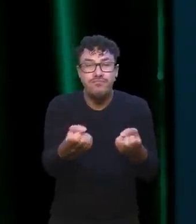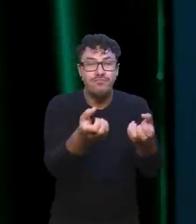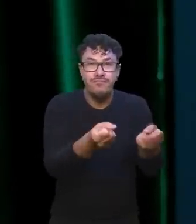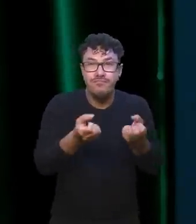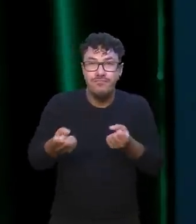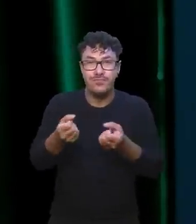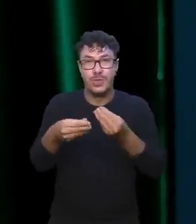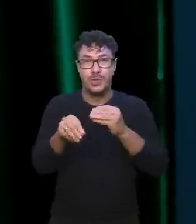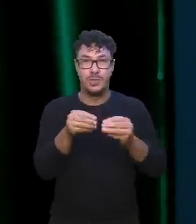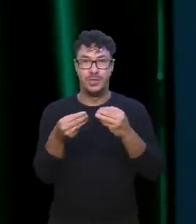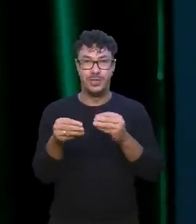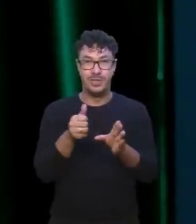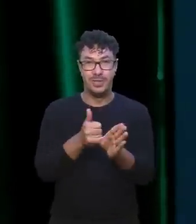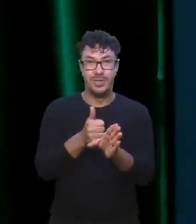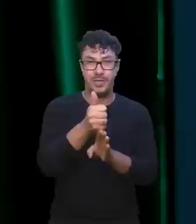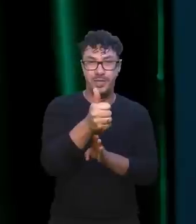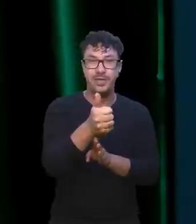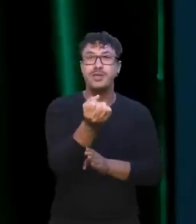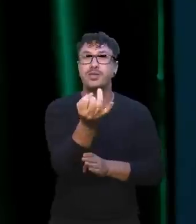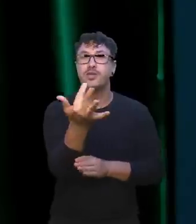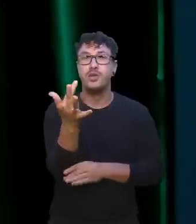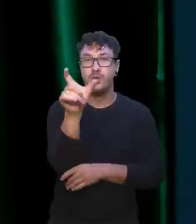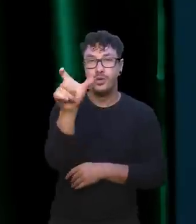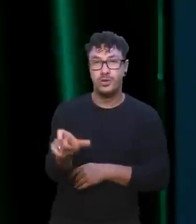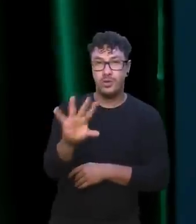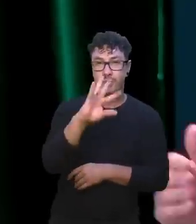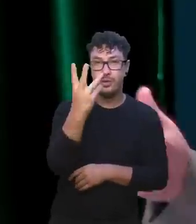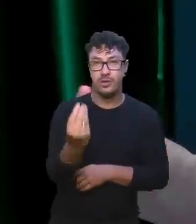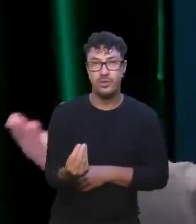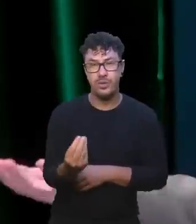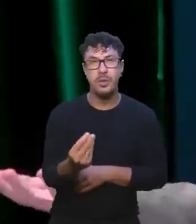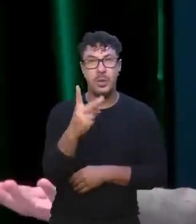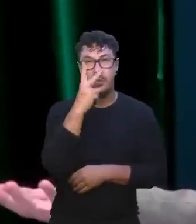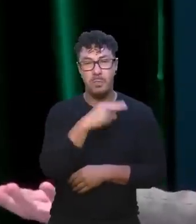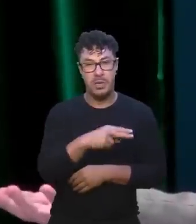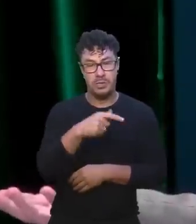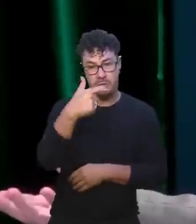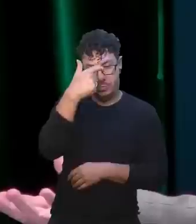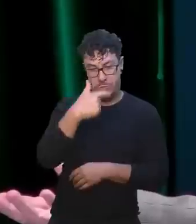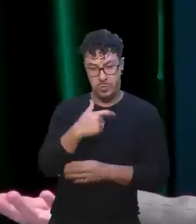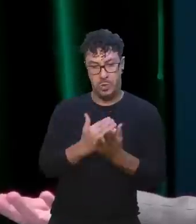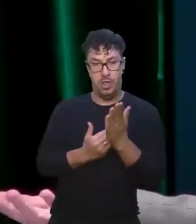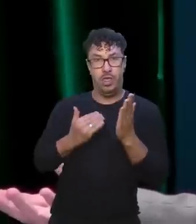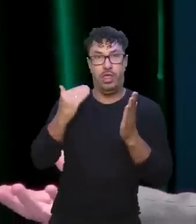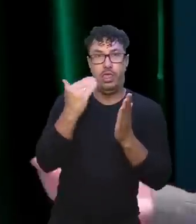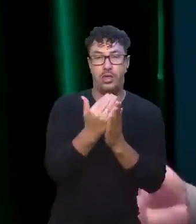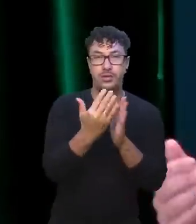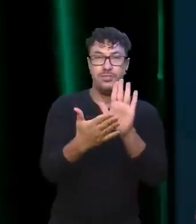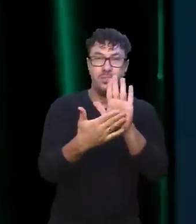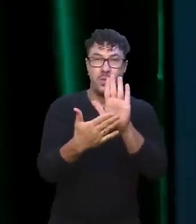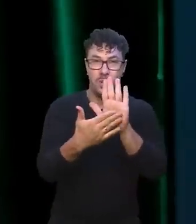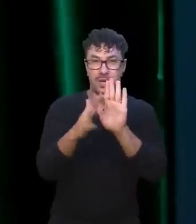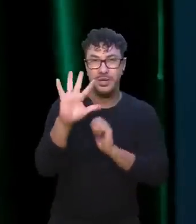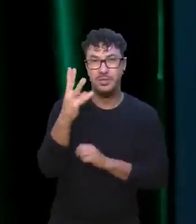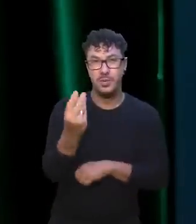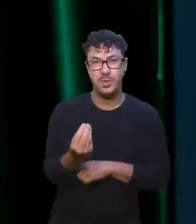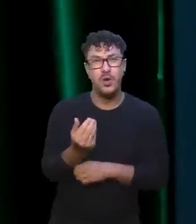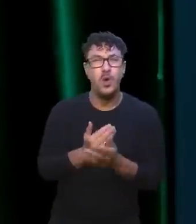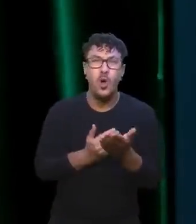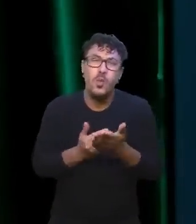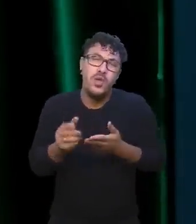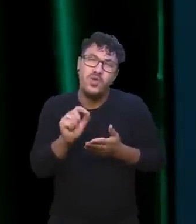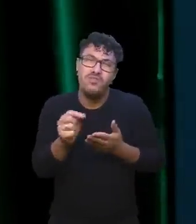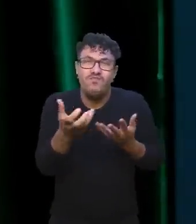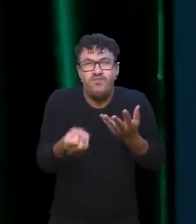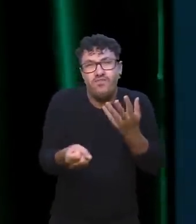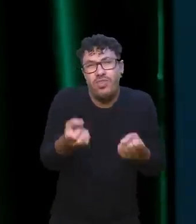onde alguns espíritas acham muito exagerado a proposta espírita. Então começam a fazer algumas